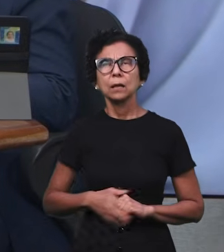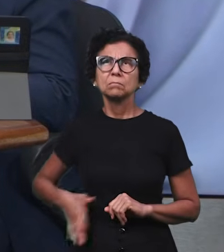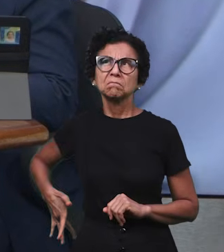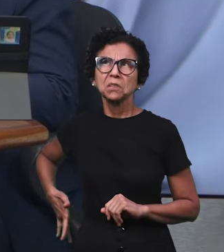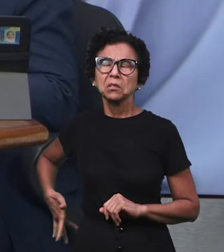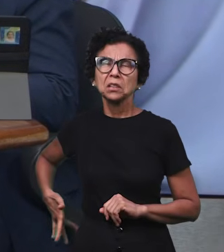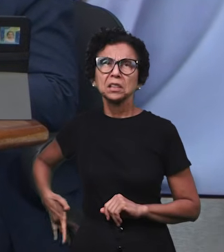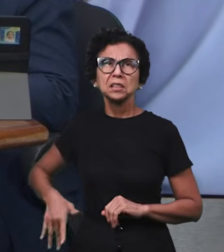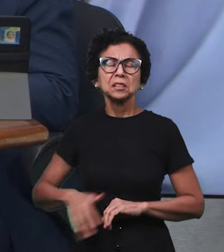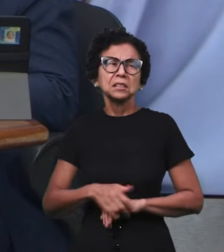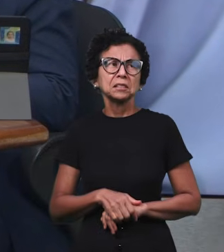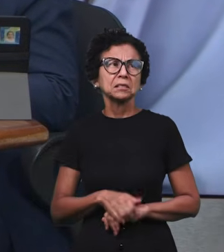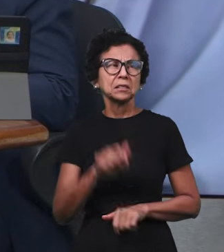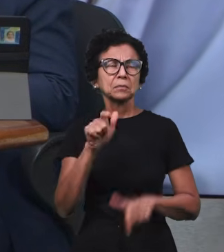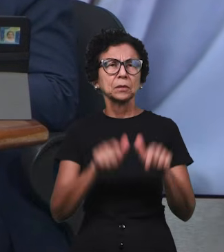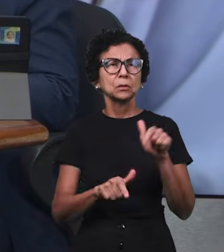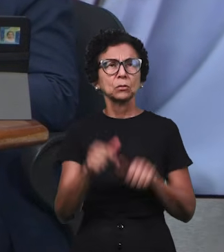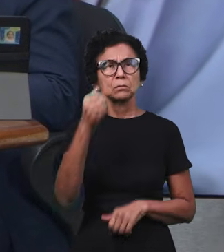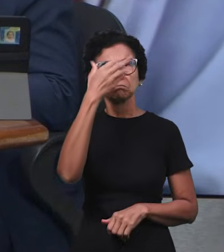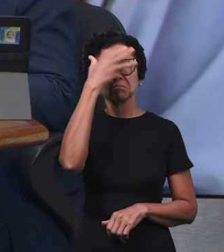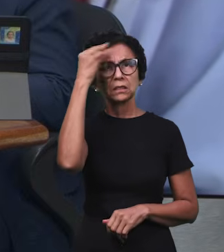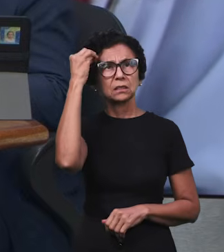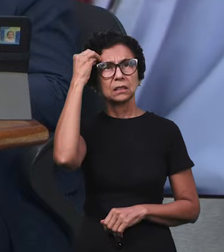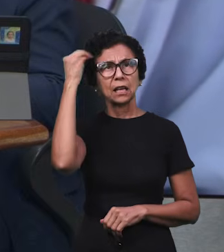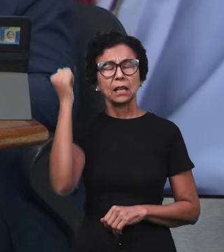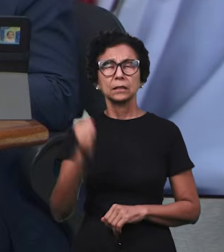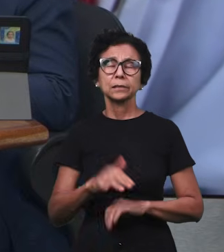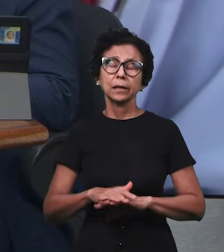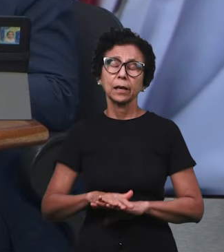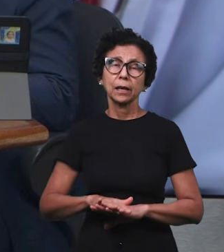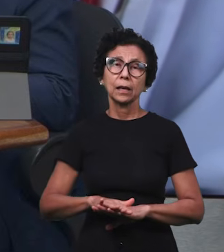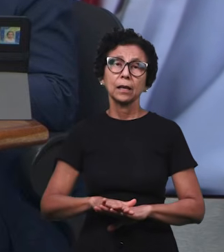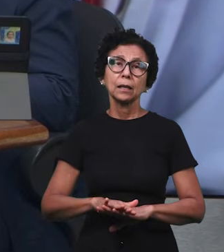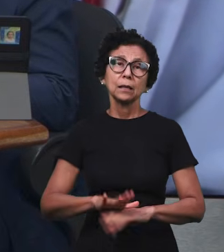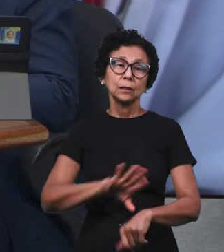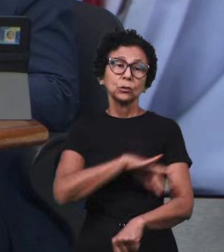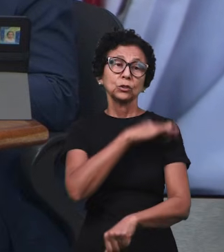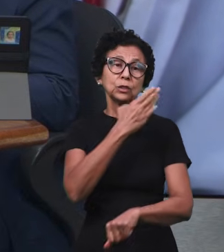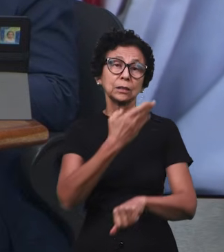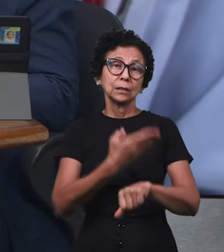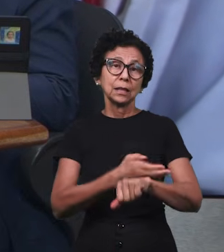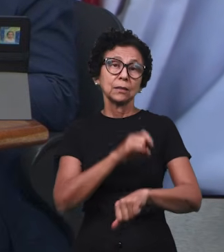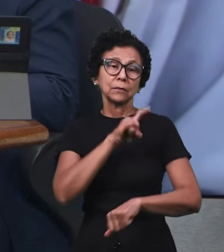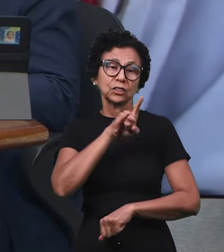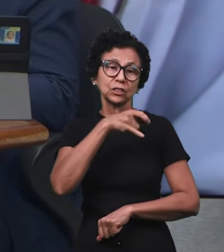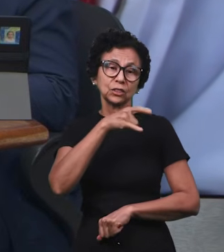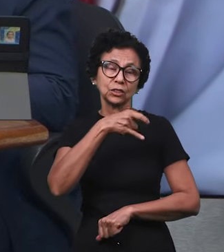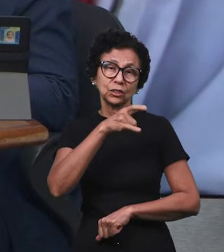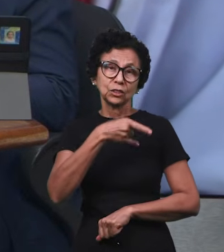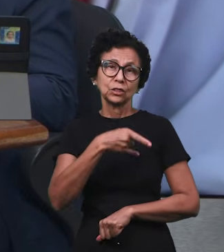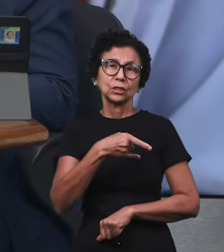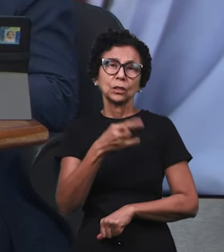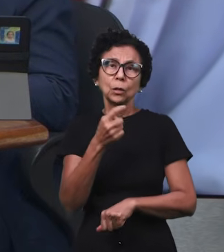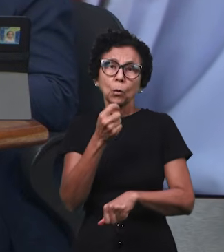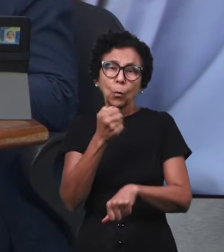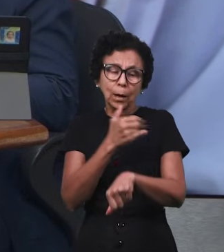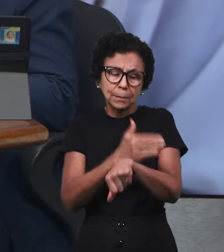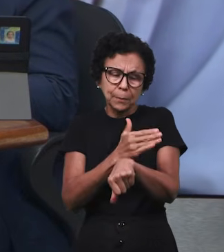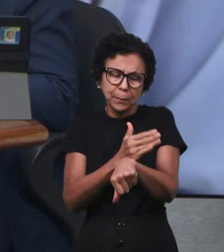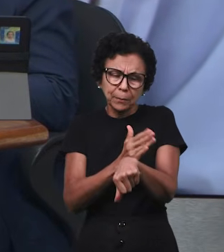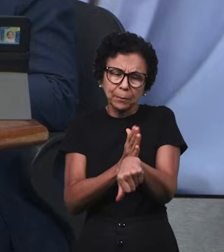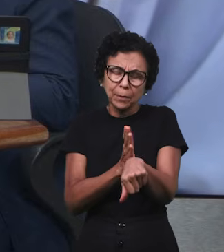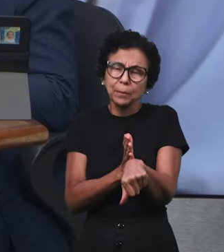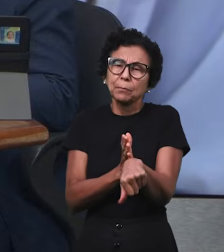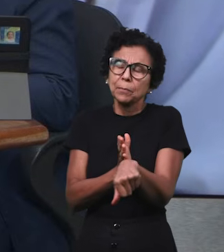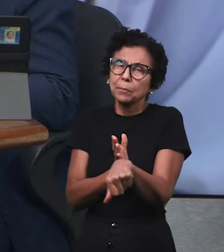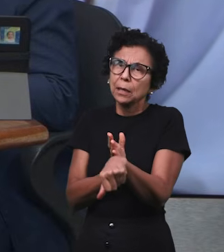né? Durante o dia a gente faz, vou falar de uma forma bem popular, o xixi, né? Quase Exato. toda hora. Mas